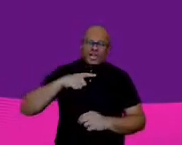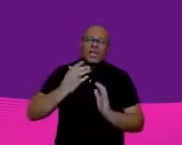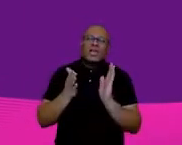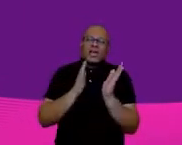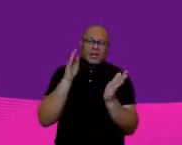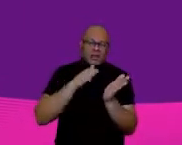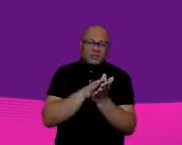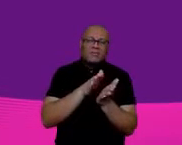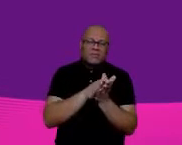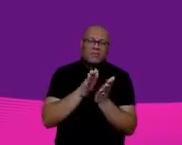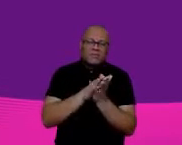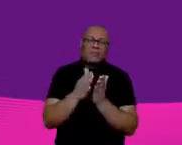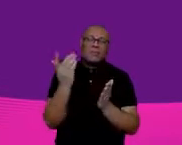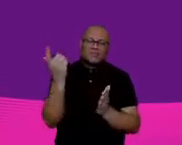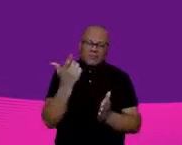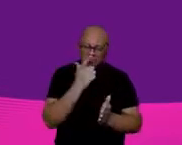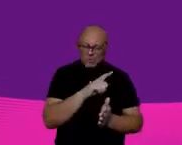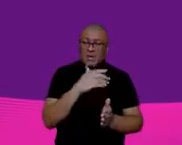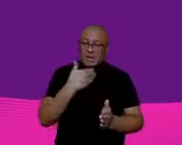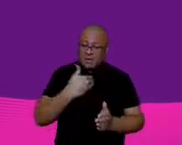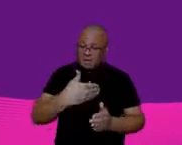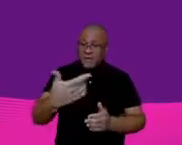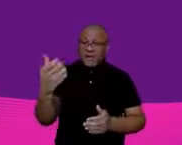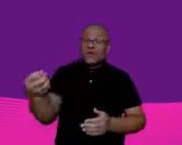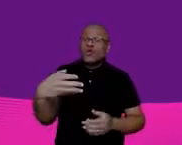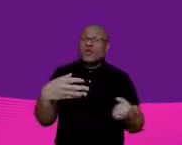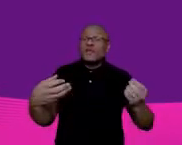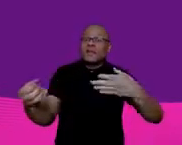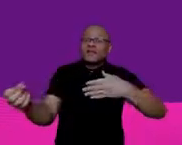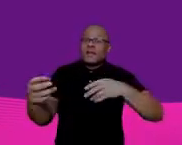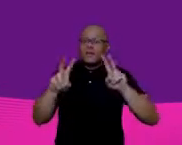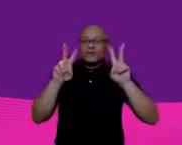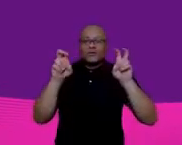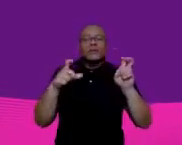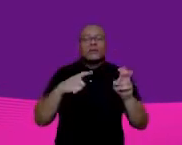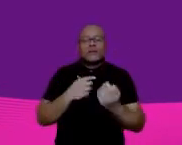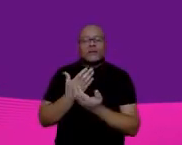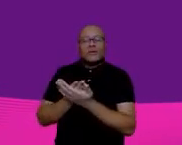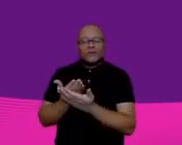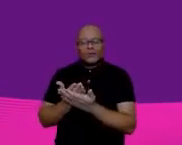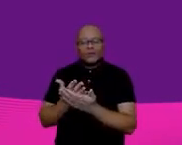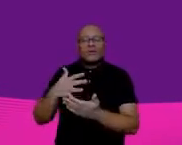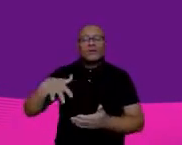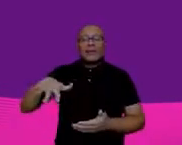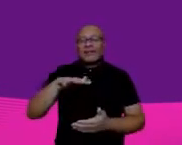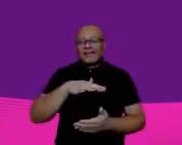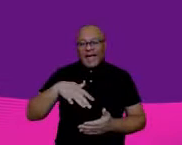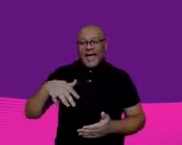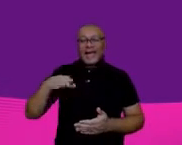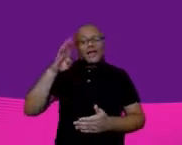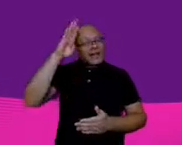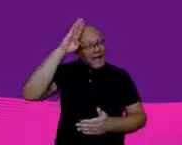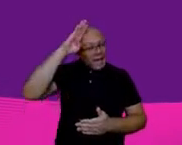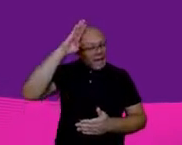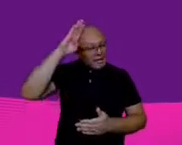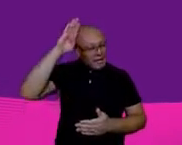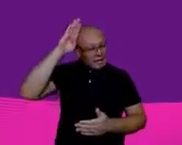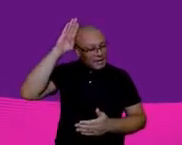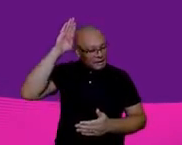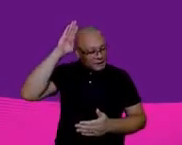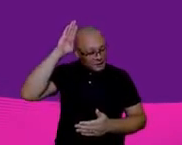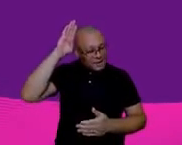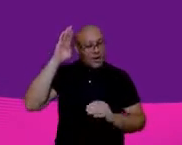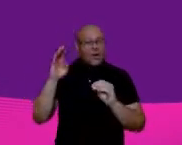coisas a serem publicadas. Eu publiquei alguns estudos para a nossa academia, a AOS,